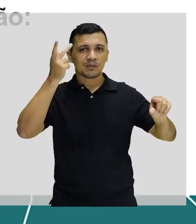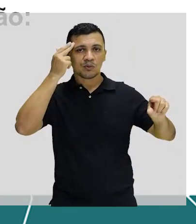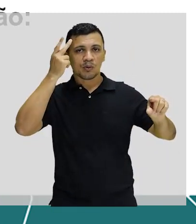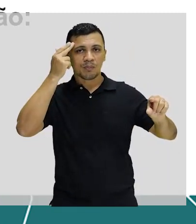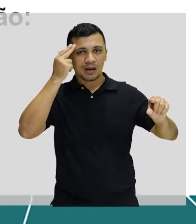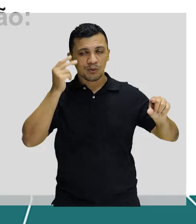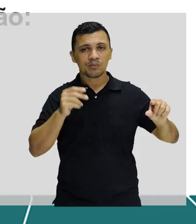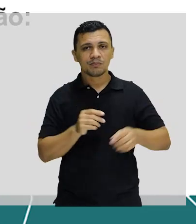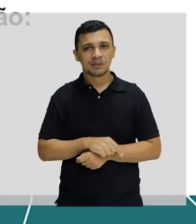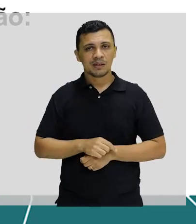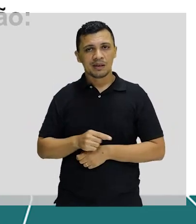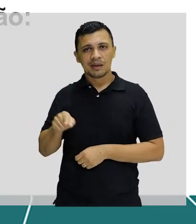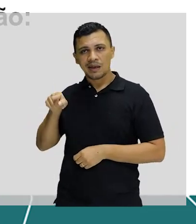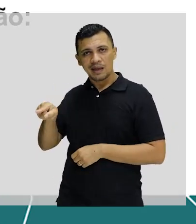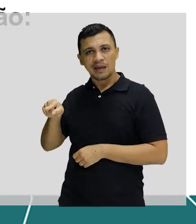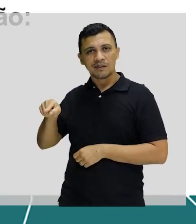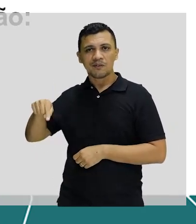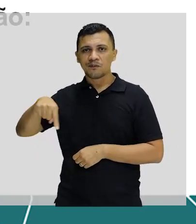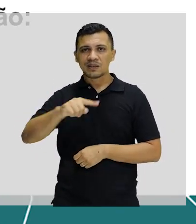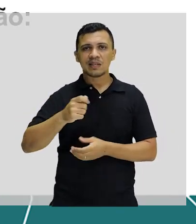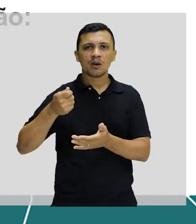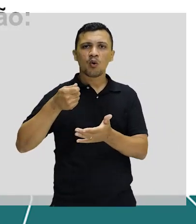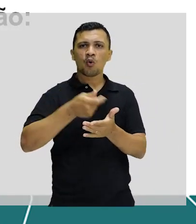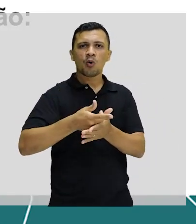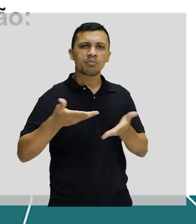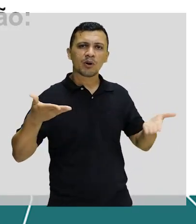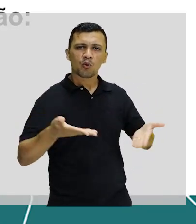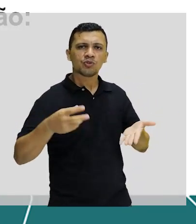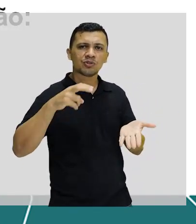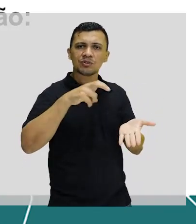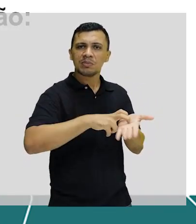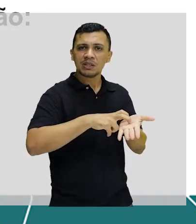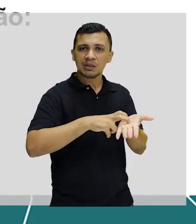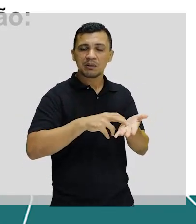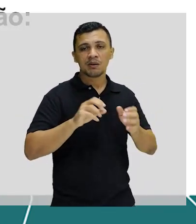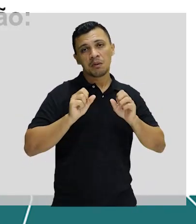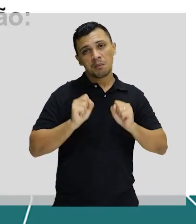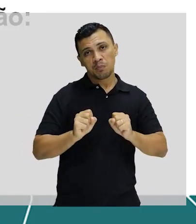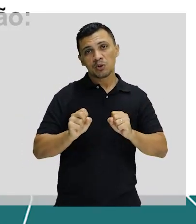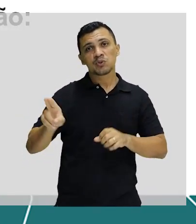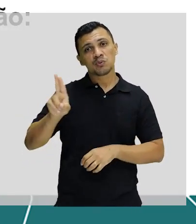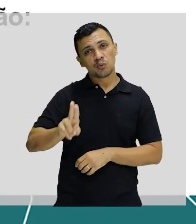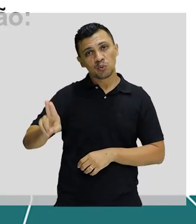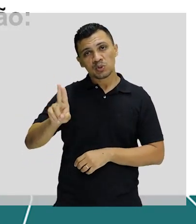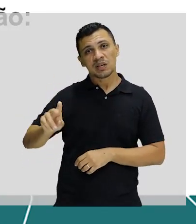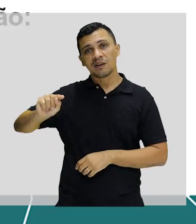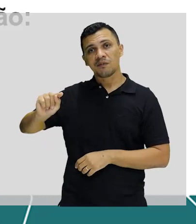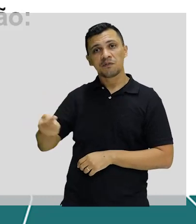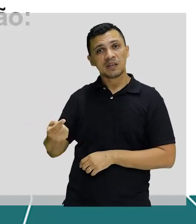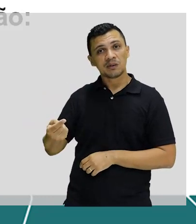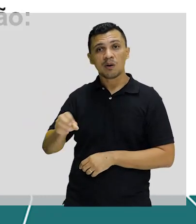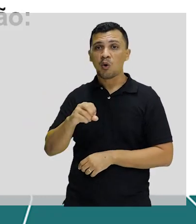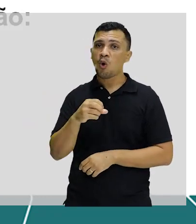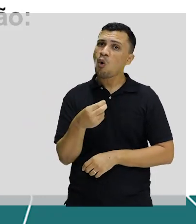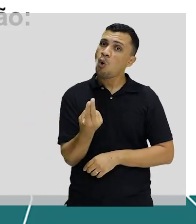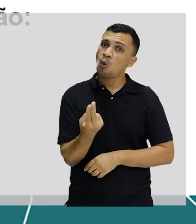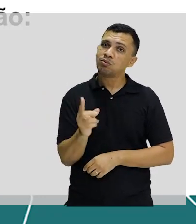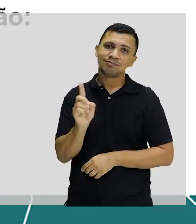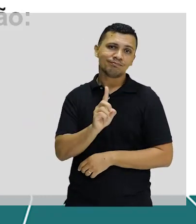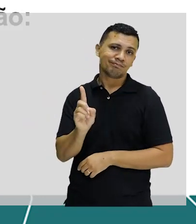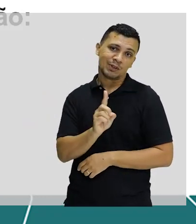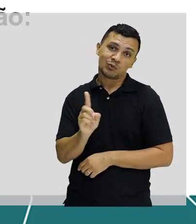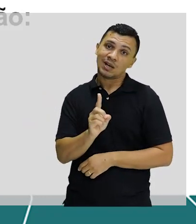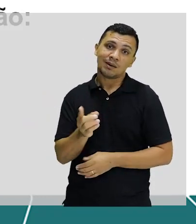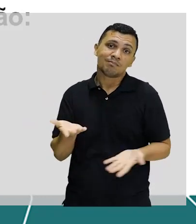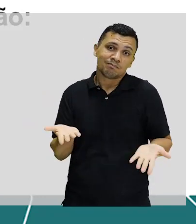para fazer compras hoje pela manhã. Então, eu posso ou não utilizar a vírgula. Ela fica aí a critério, ela é